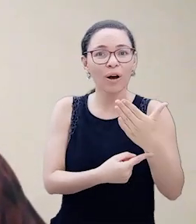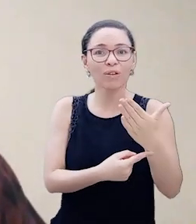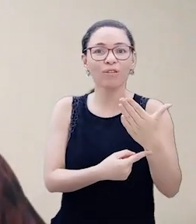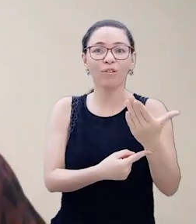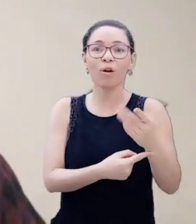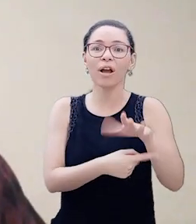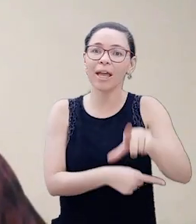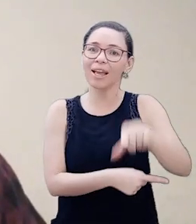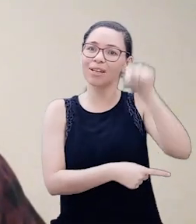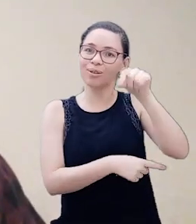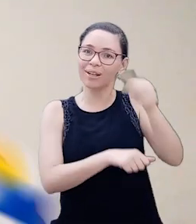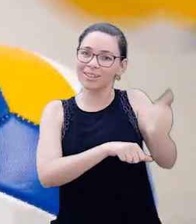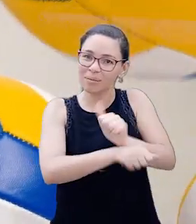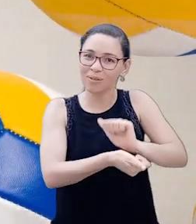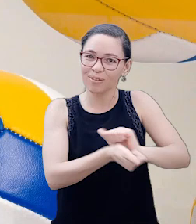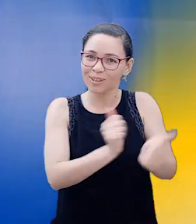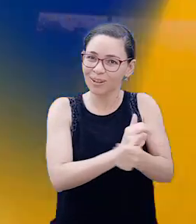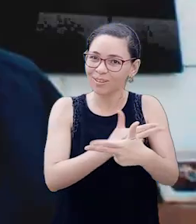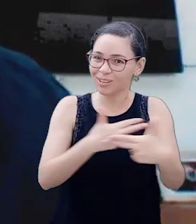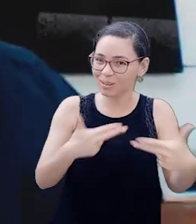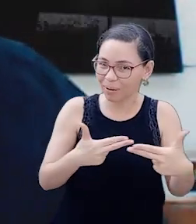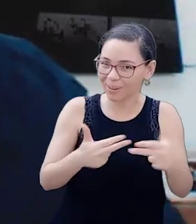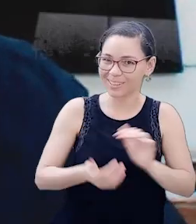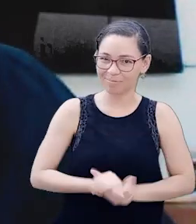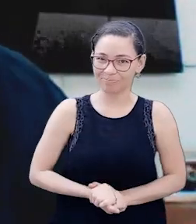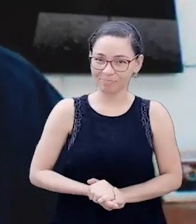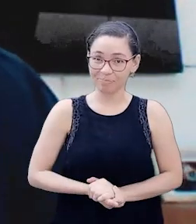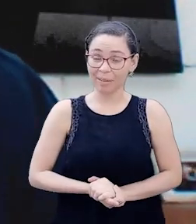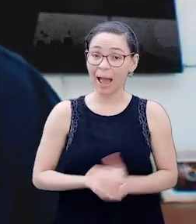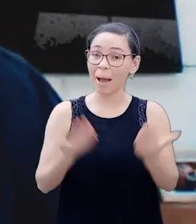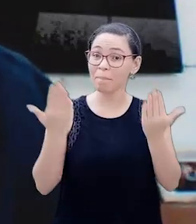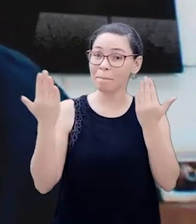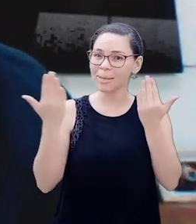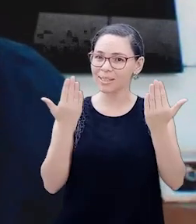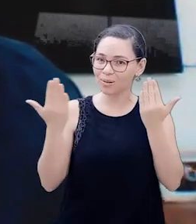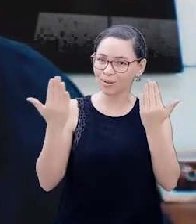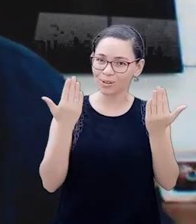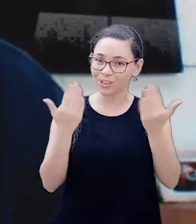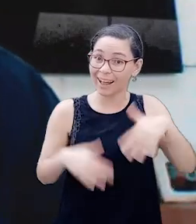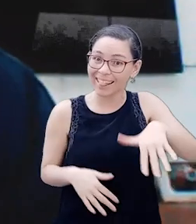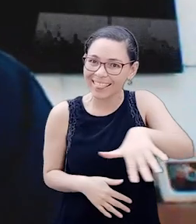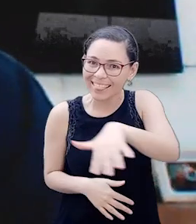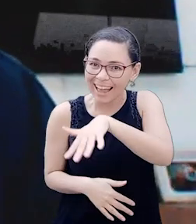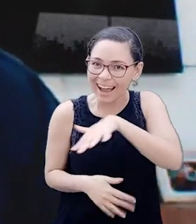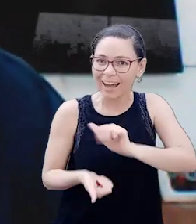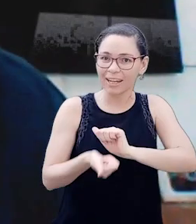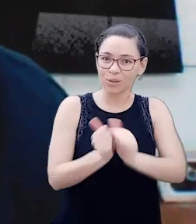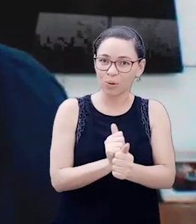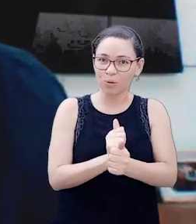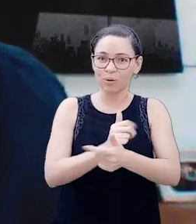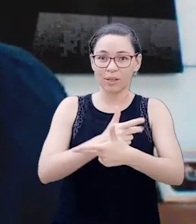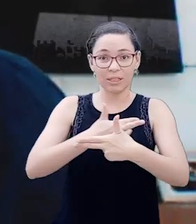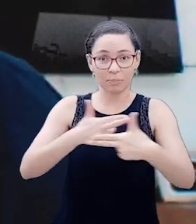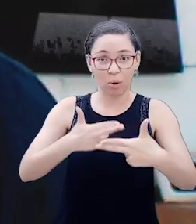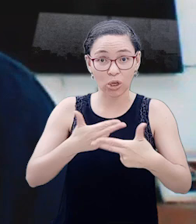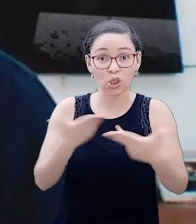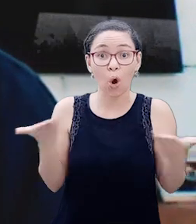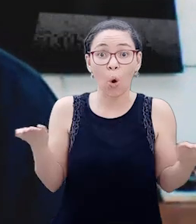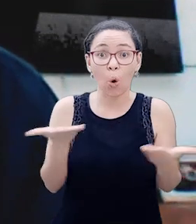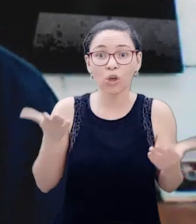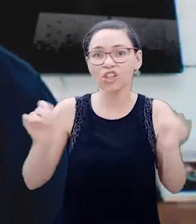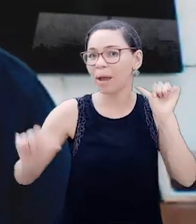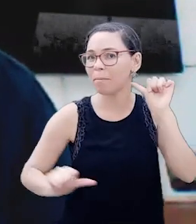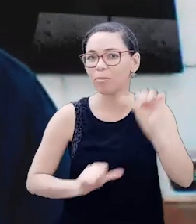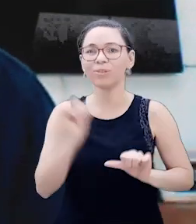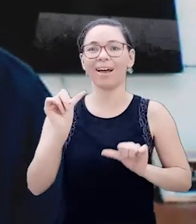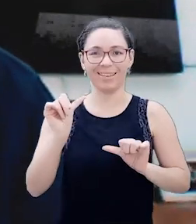conhecimento dos limites e potenciais. A psicologia do esporte, ela vem para superar a dualidade cartesiana que por muito tempo,